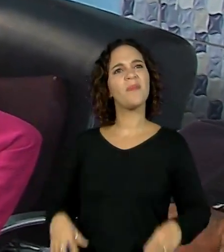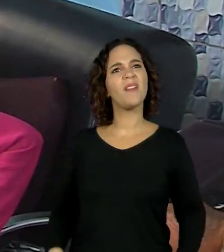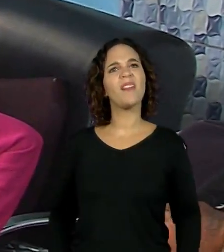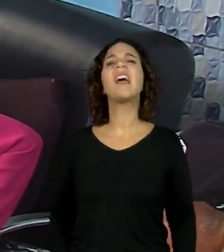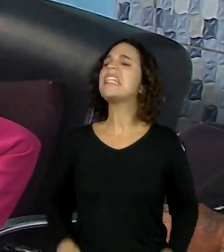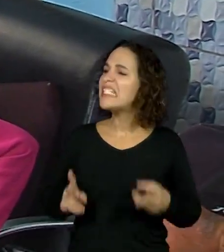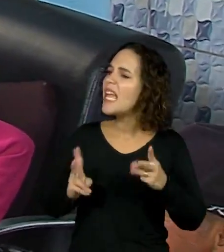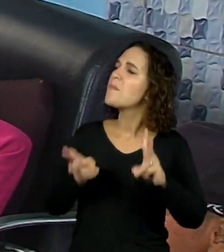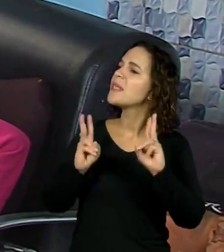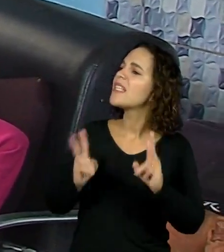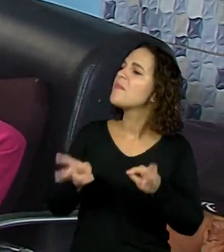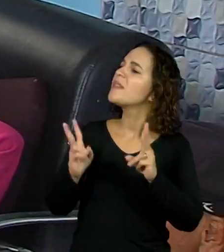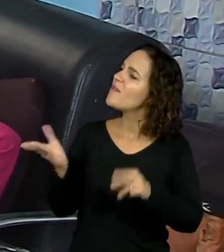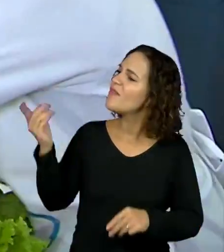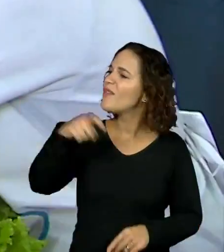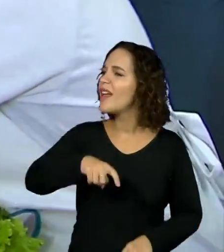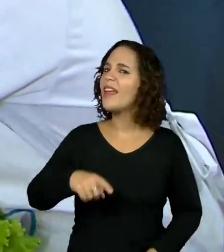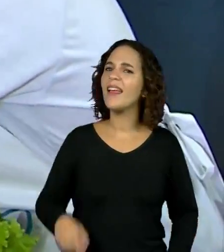Tem que votar sempre.